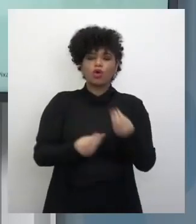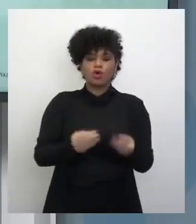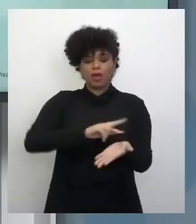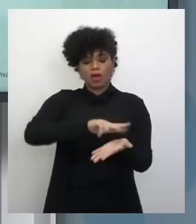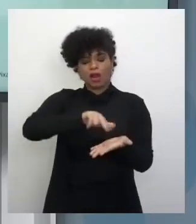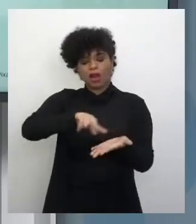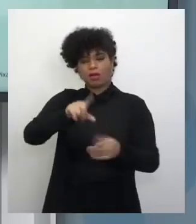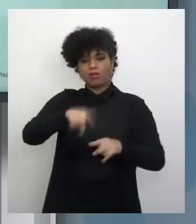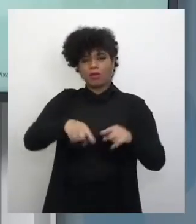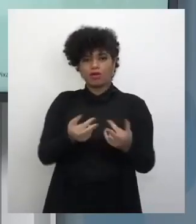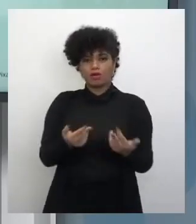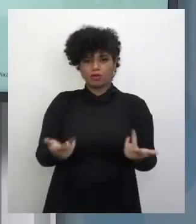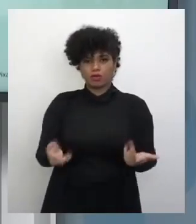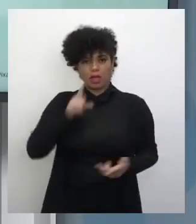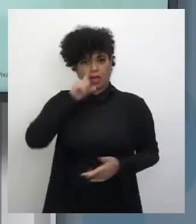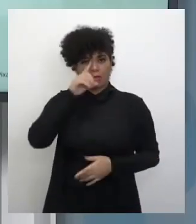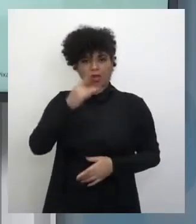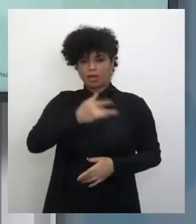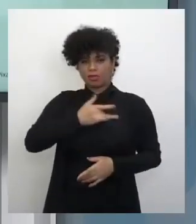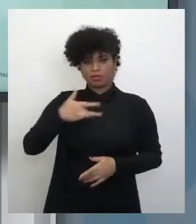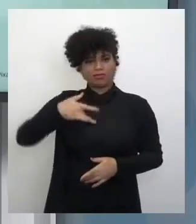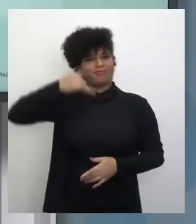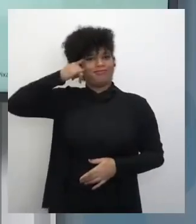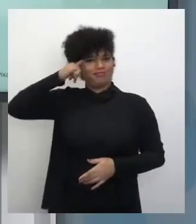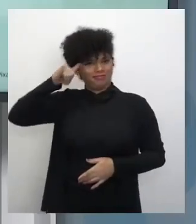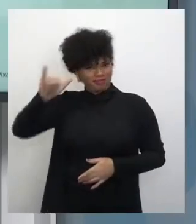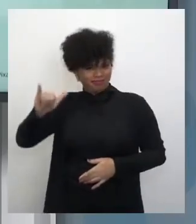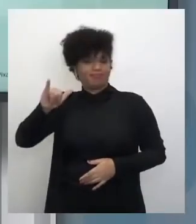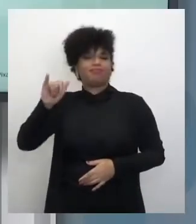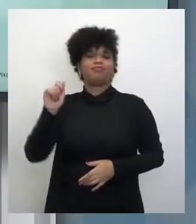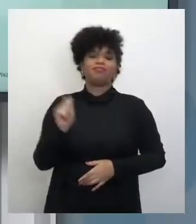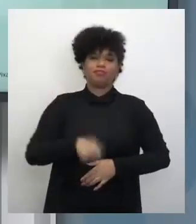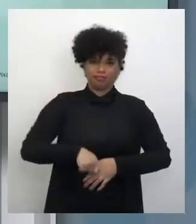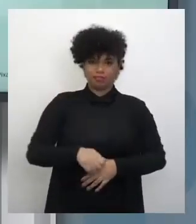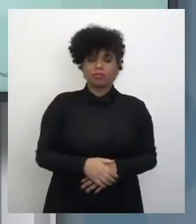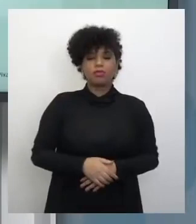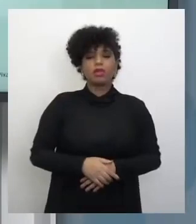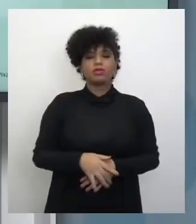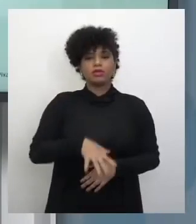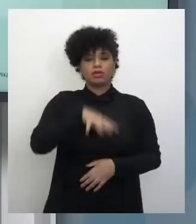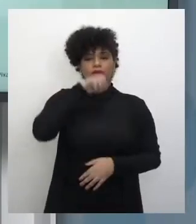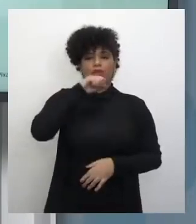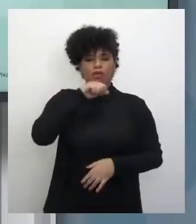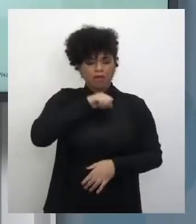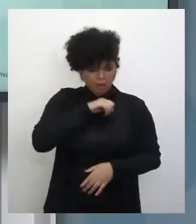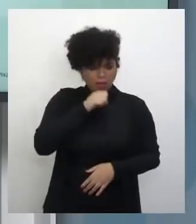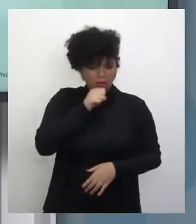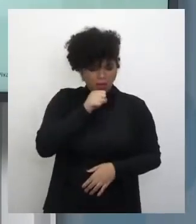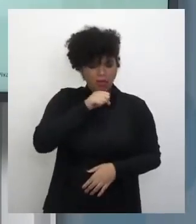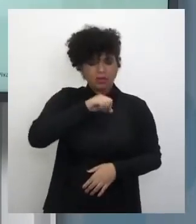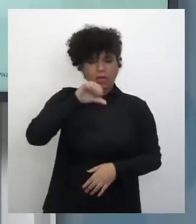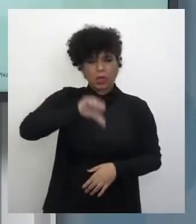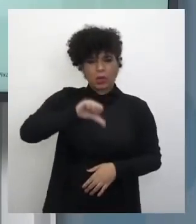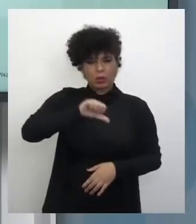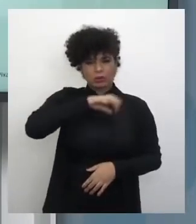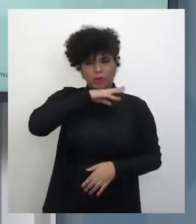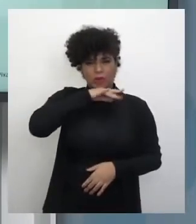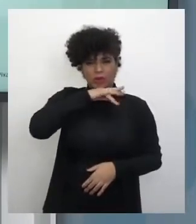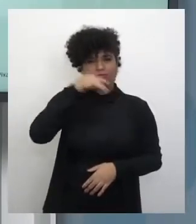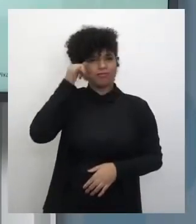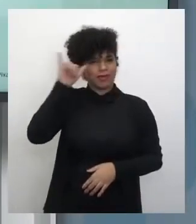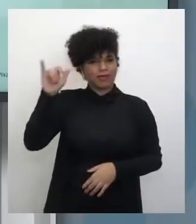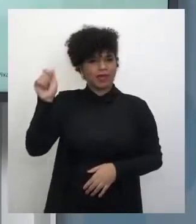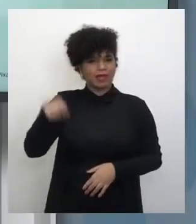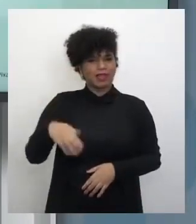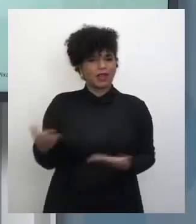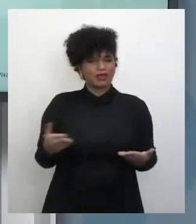químicos sem colocar em risco a vida das pessoas, sem intoxicar as pessoas, né? Então, hoje a gente vai nessa